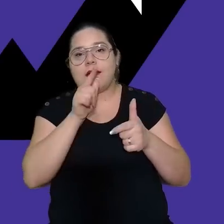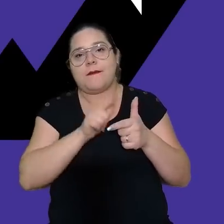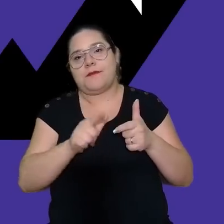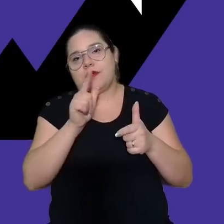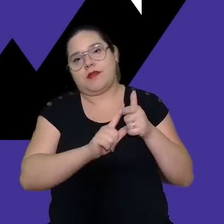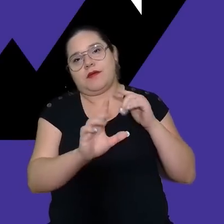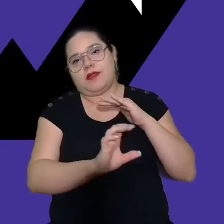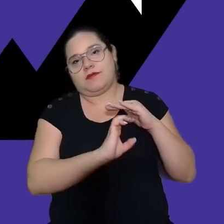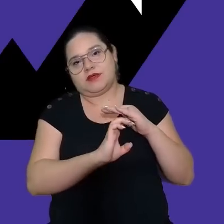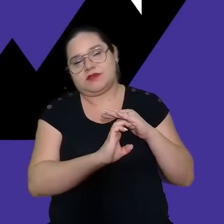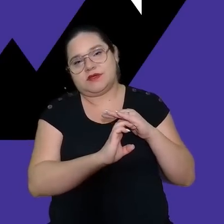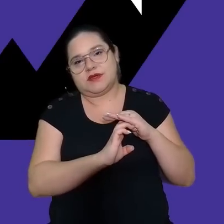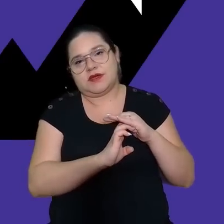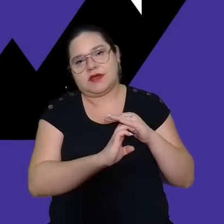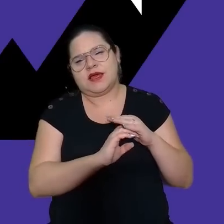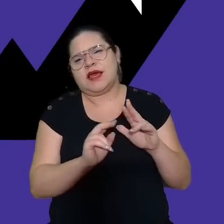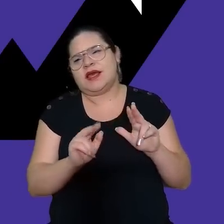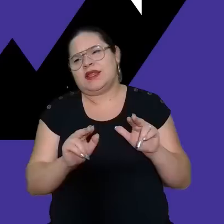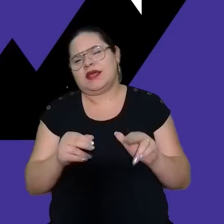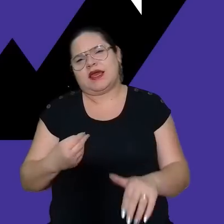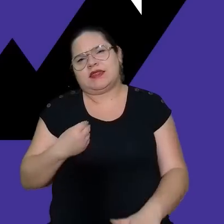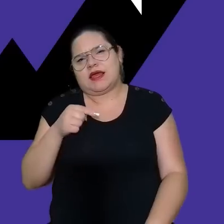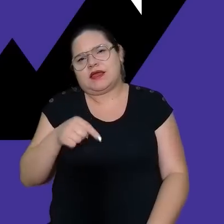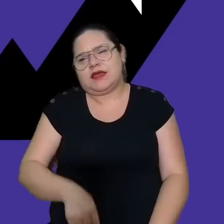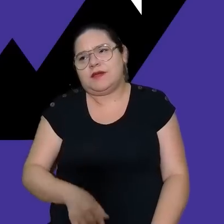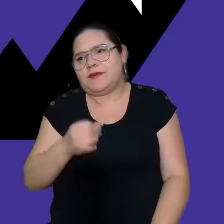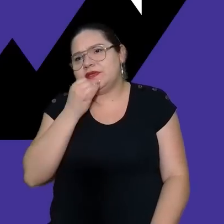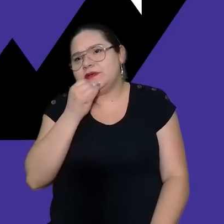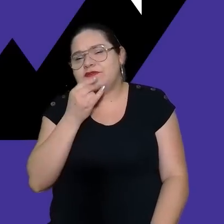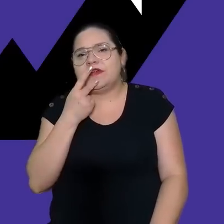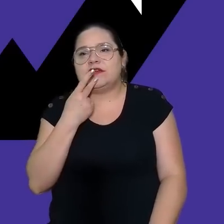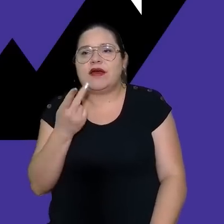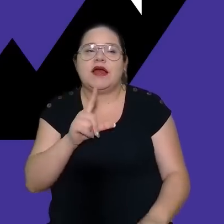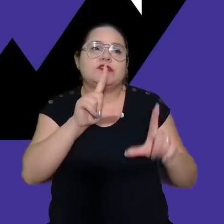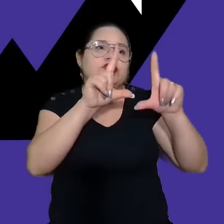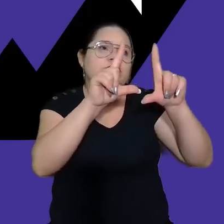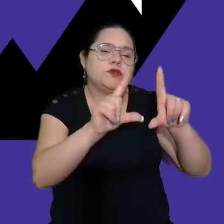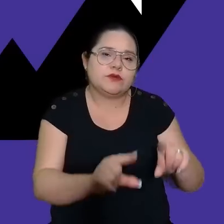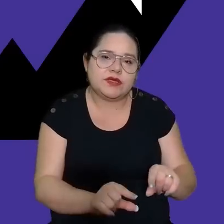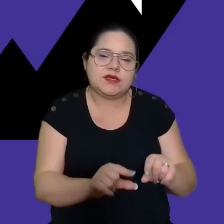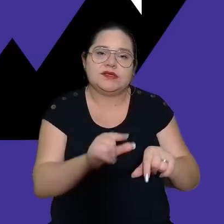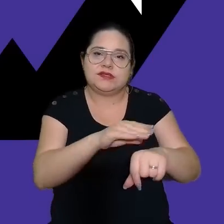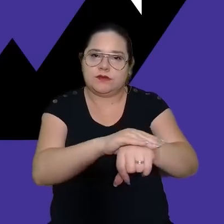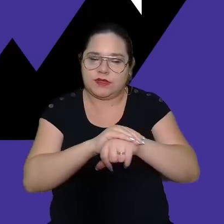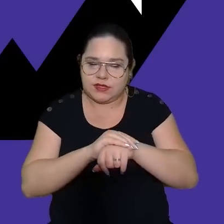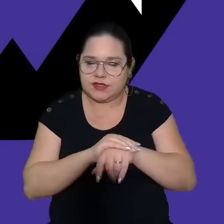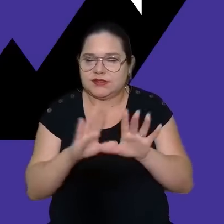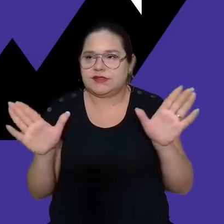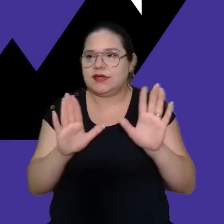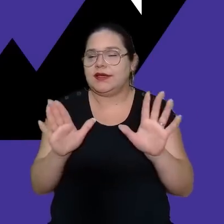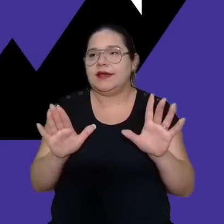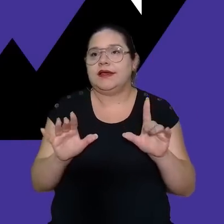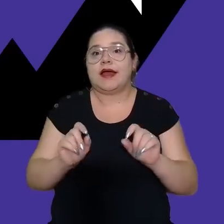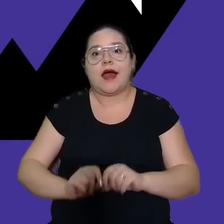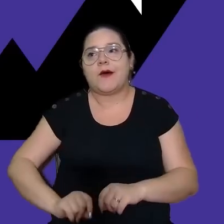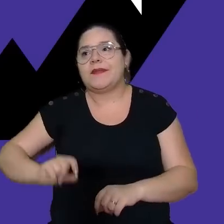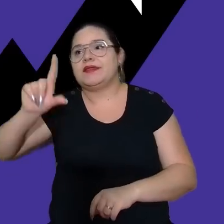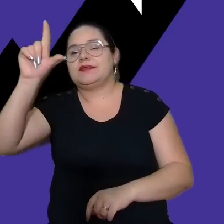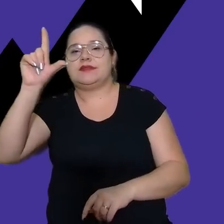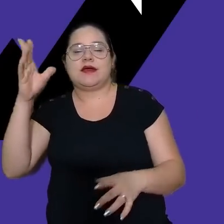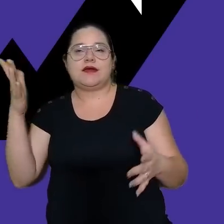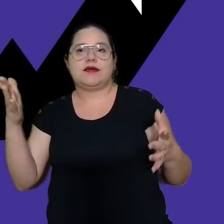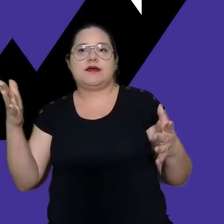E ninguém está aqui pregando, por exemplo, reduzir níveis de segurança, aumentar a